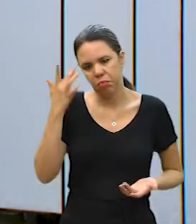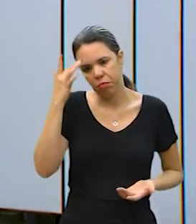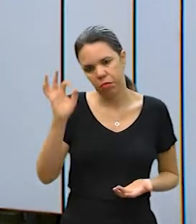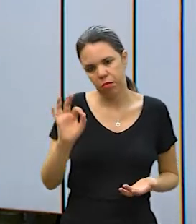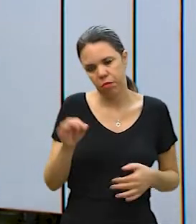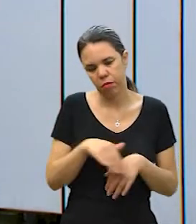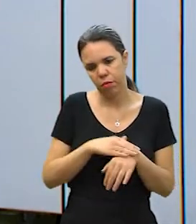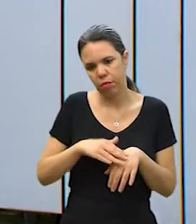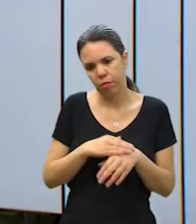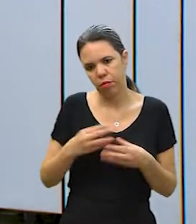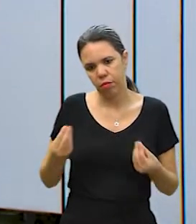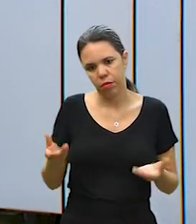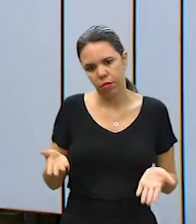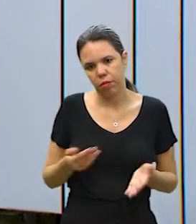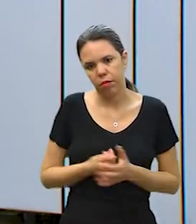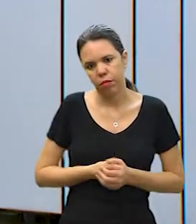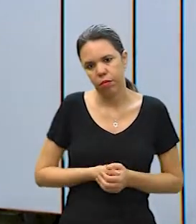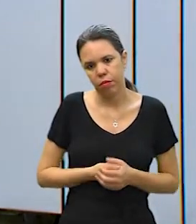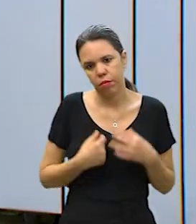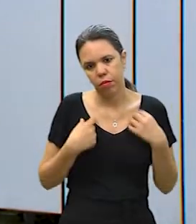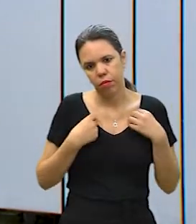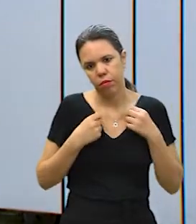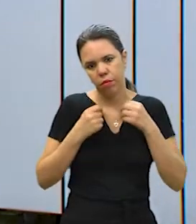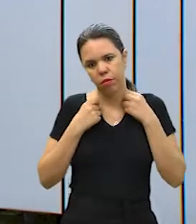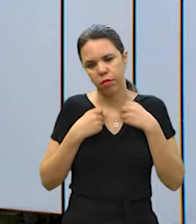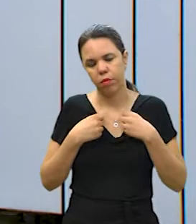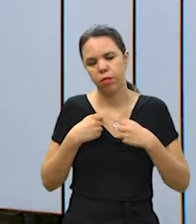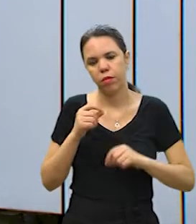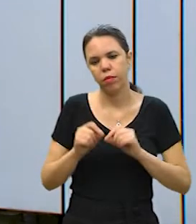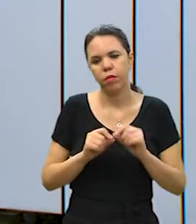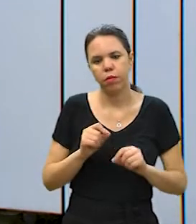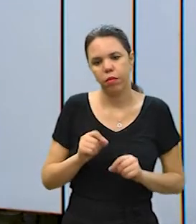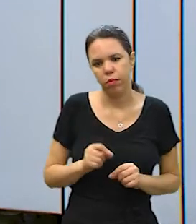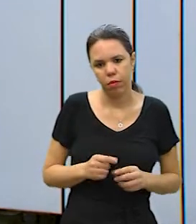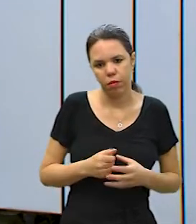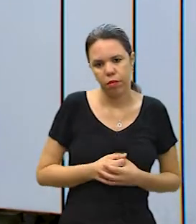conversar muito, né? E essa questão também